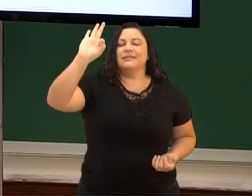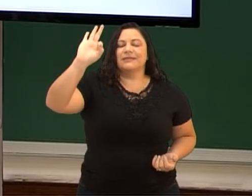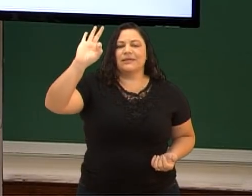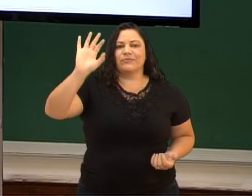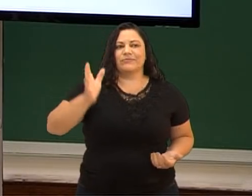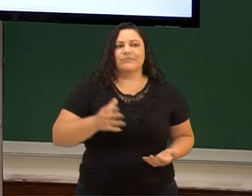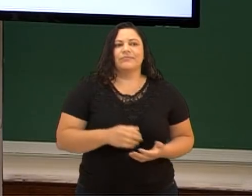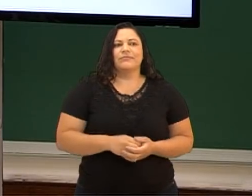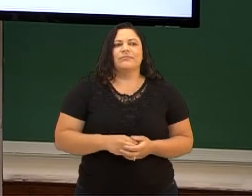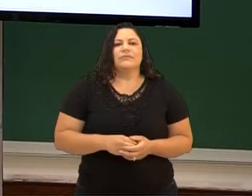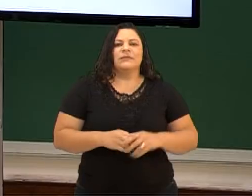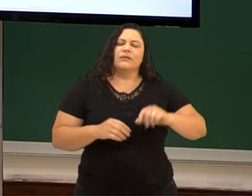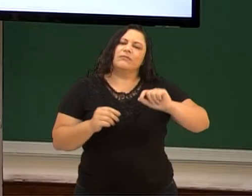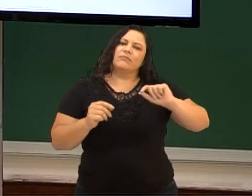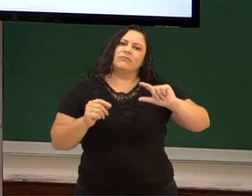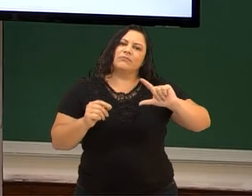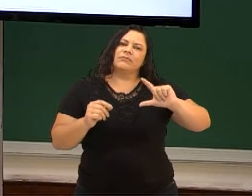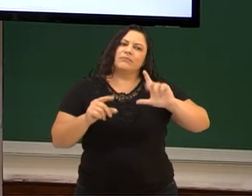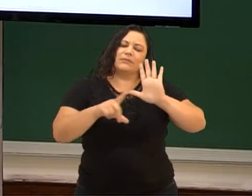pouco